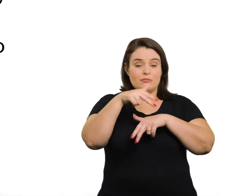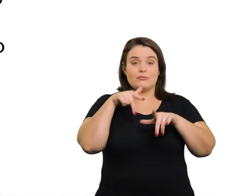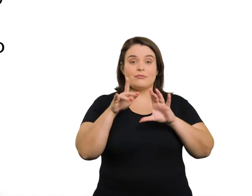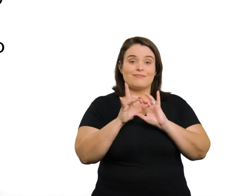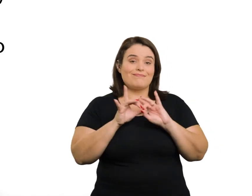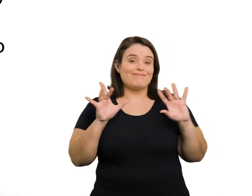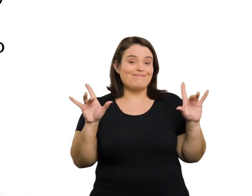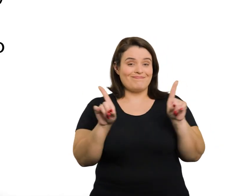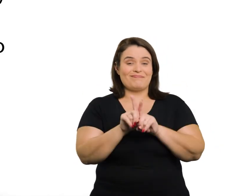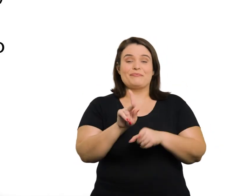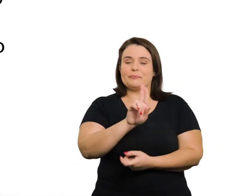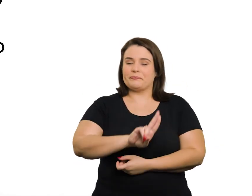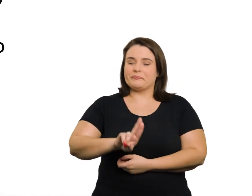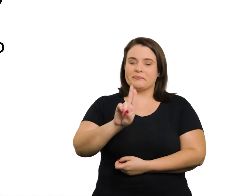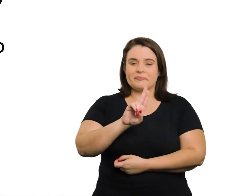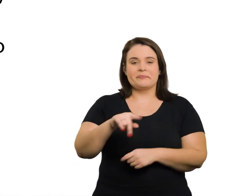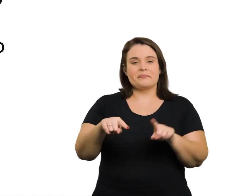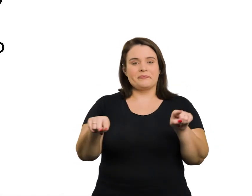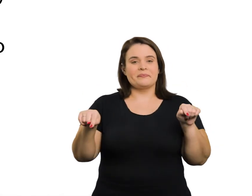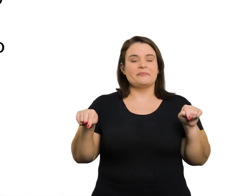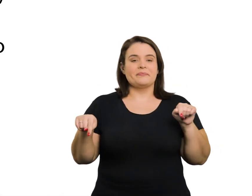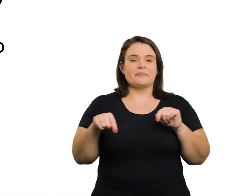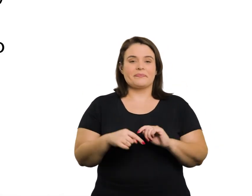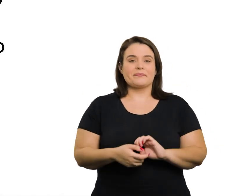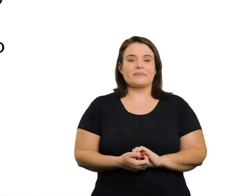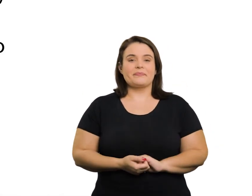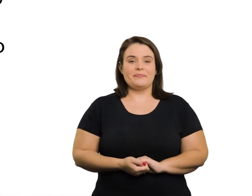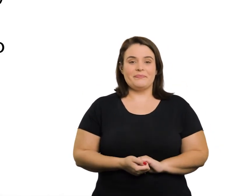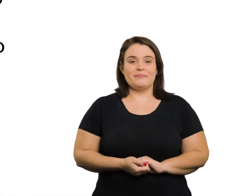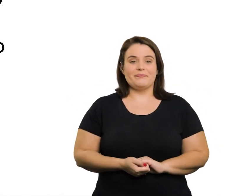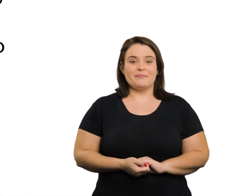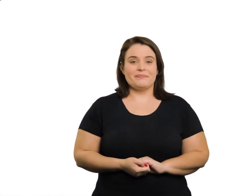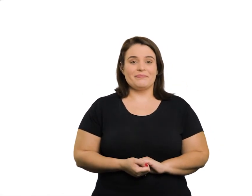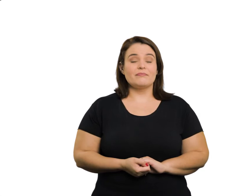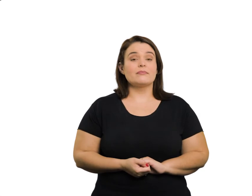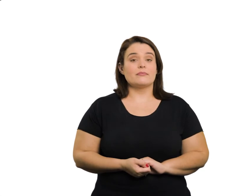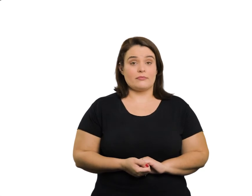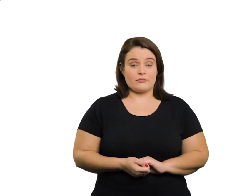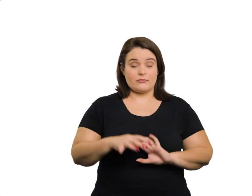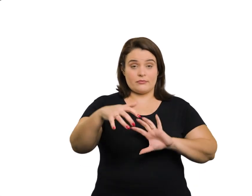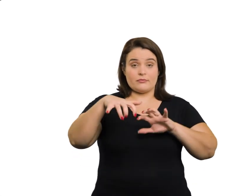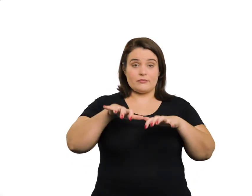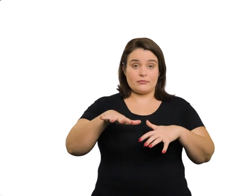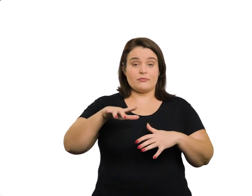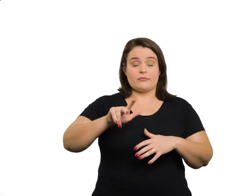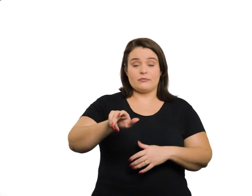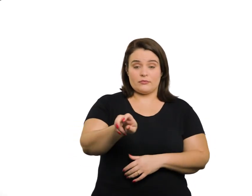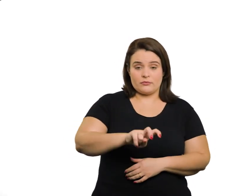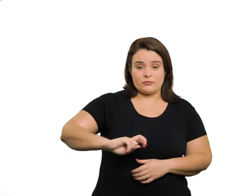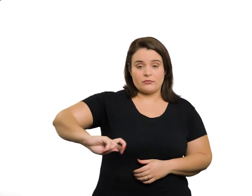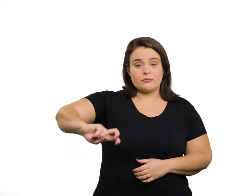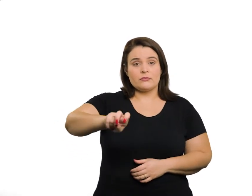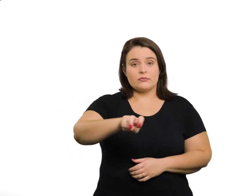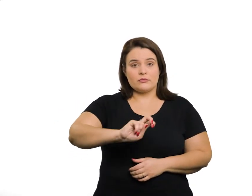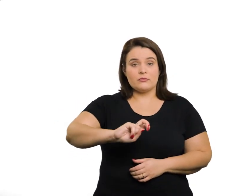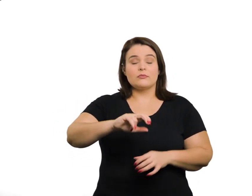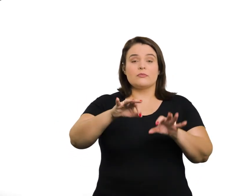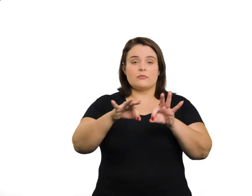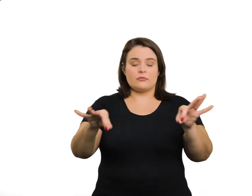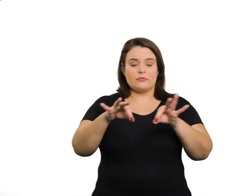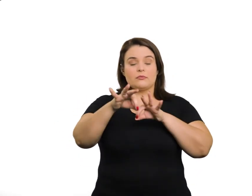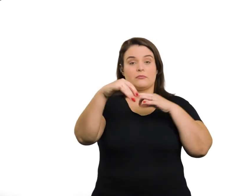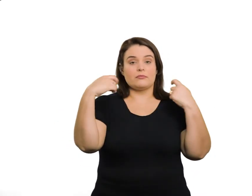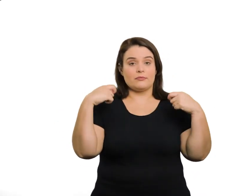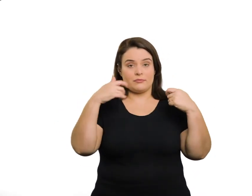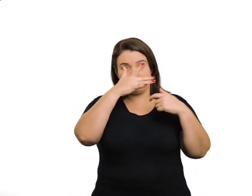possibilitando assim a livre circulação e total utilização do espaço. Seguem áreas de rotação com